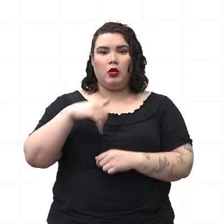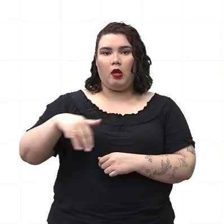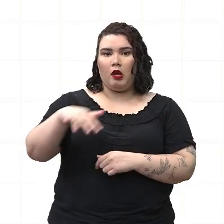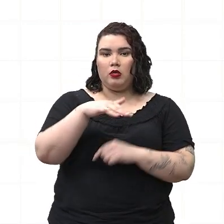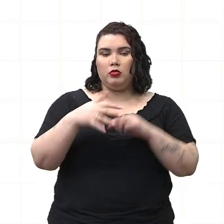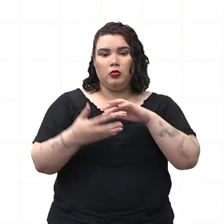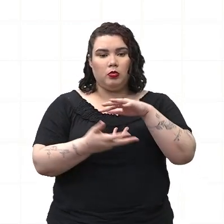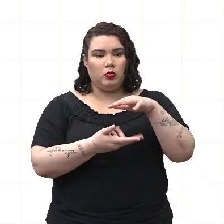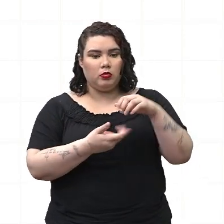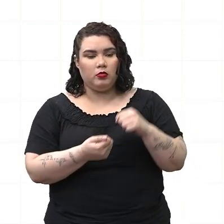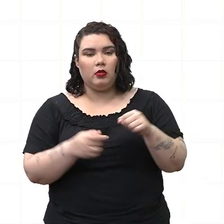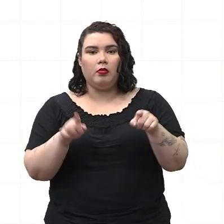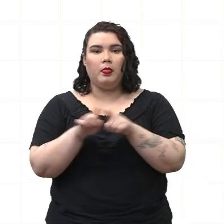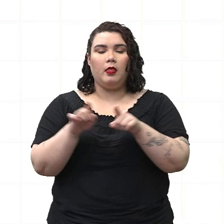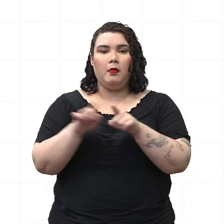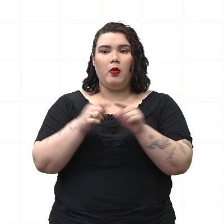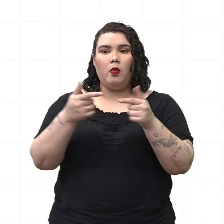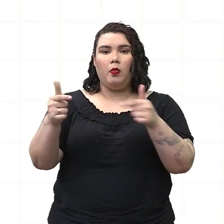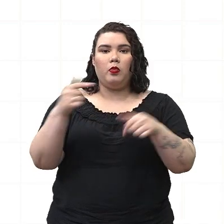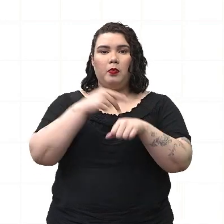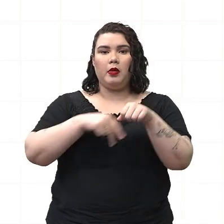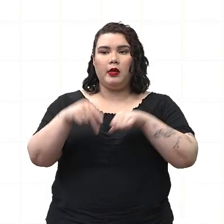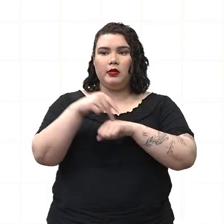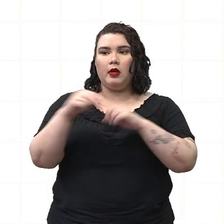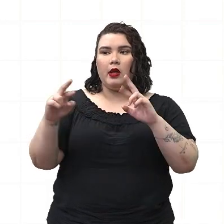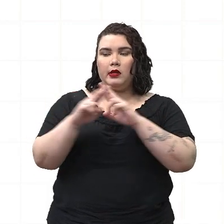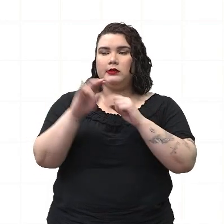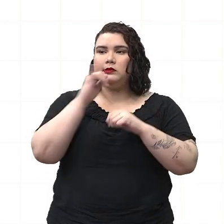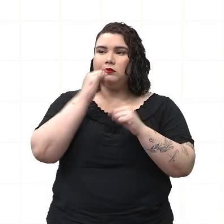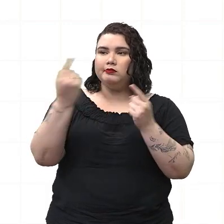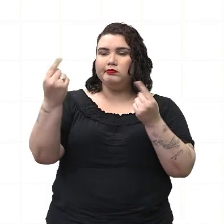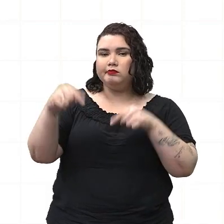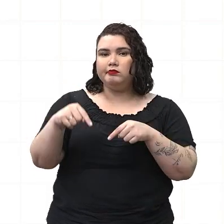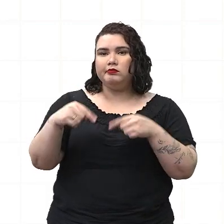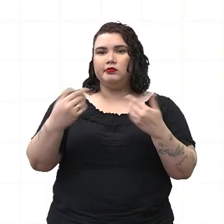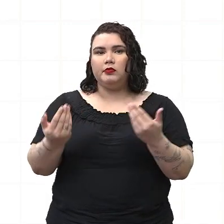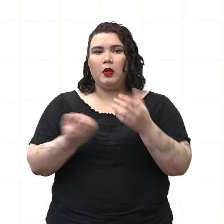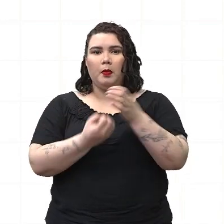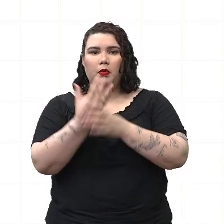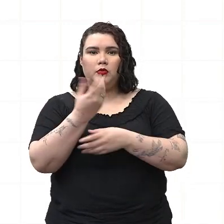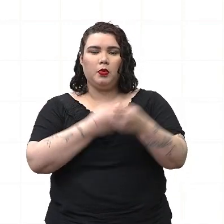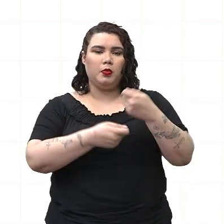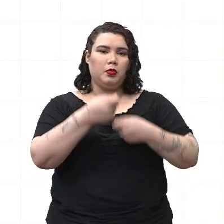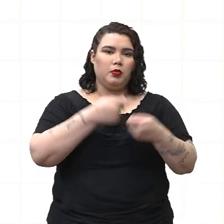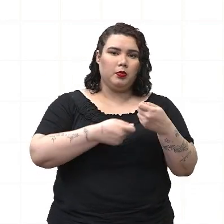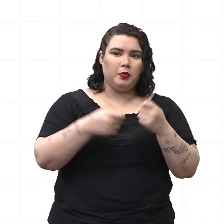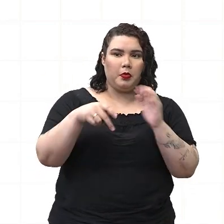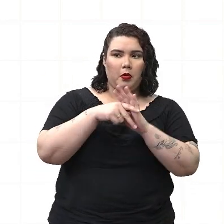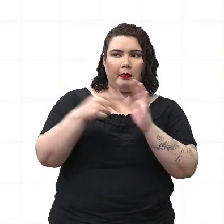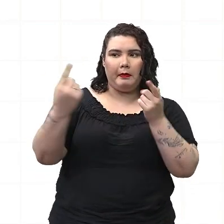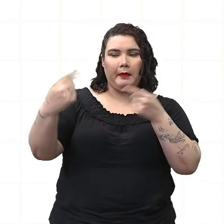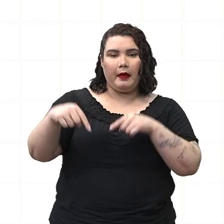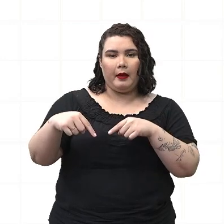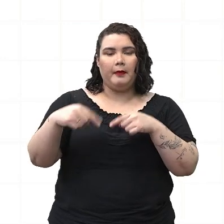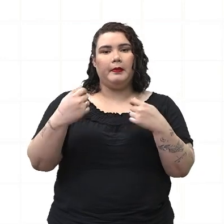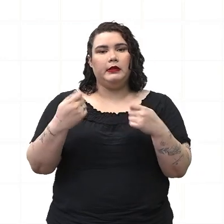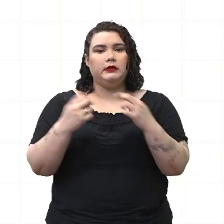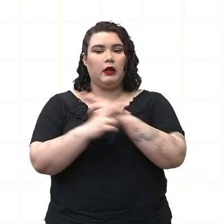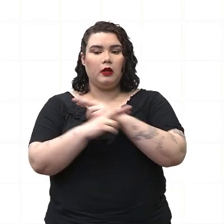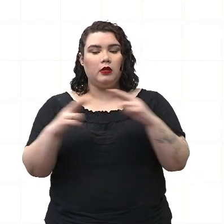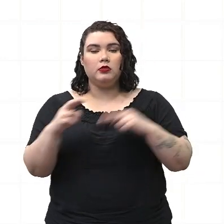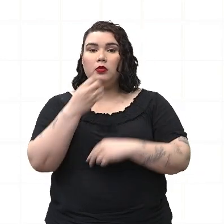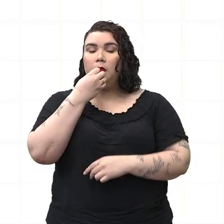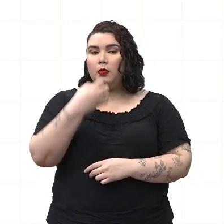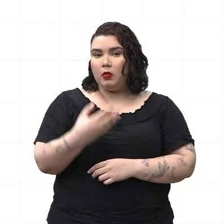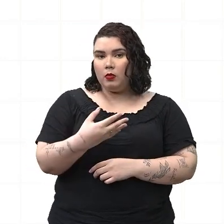que são concorrentes, né, em alguma coisa, né, em alguma produção econômica que produza, né, e até